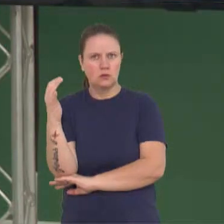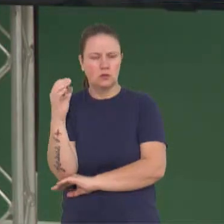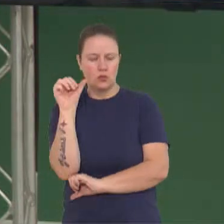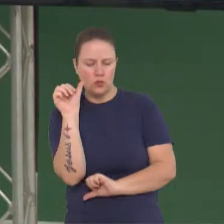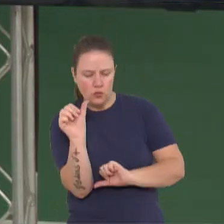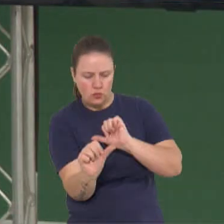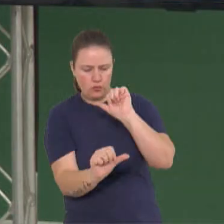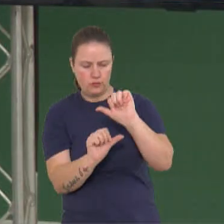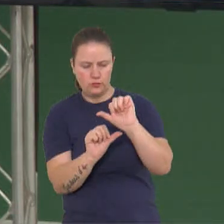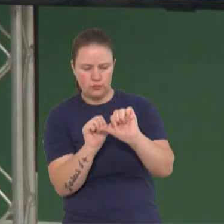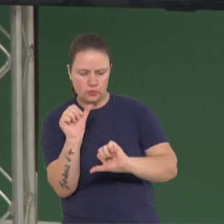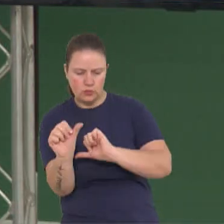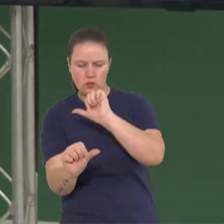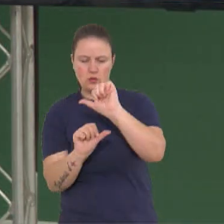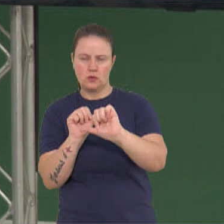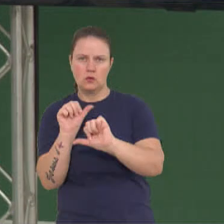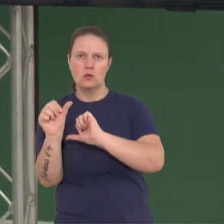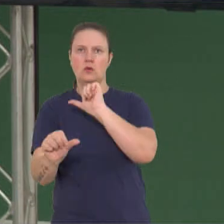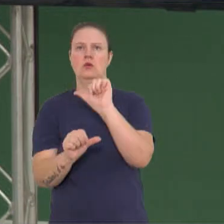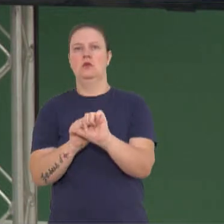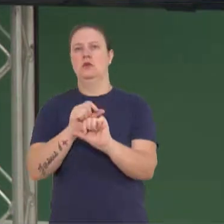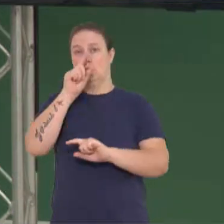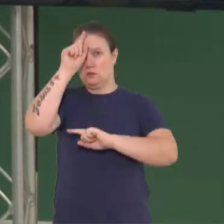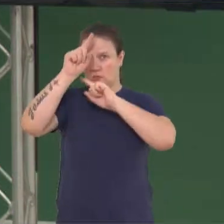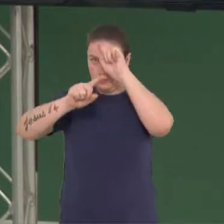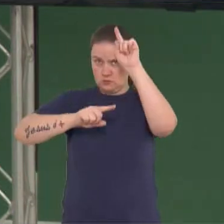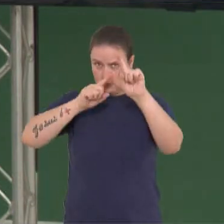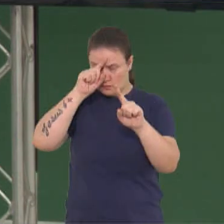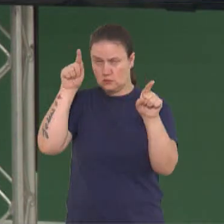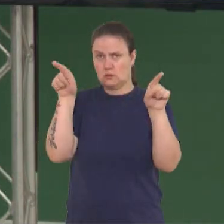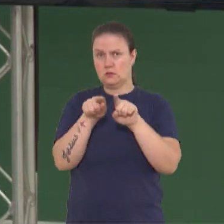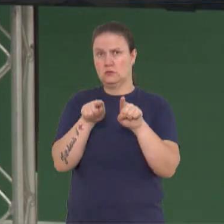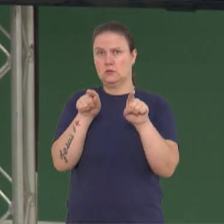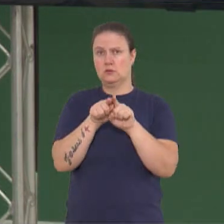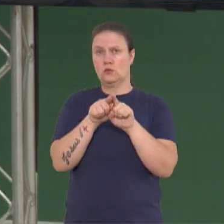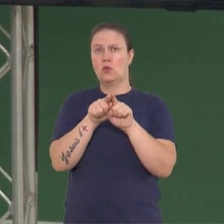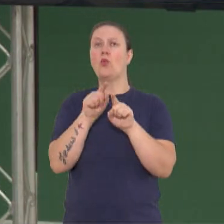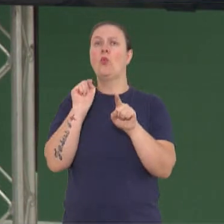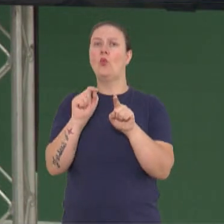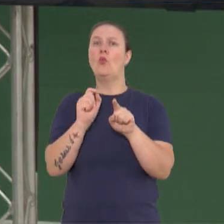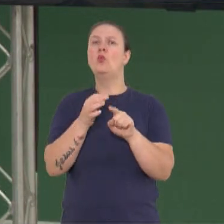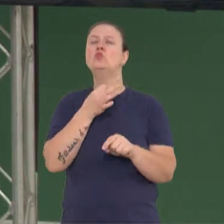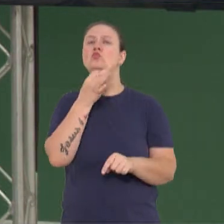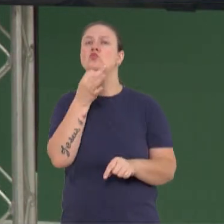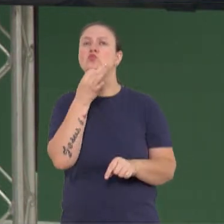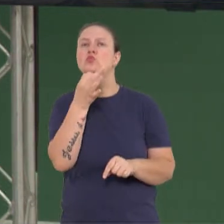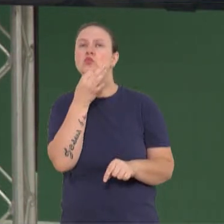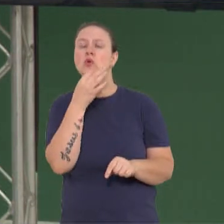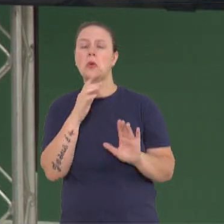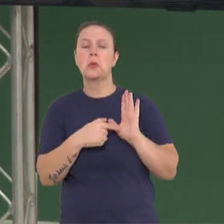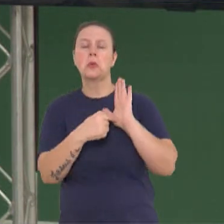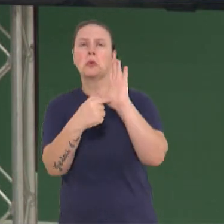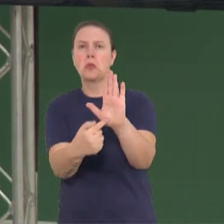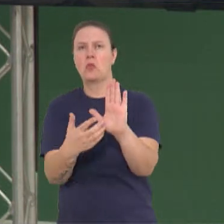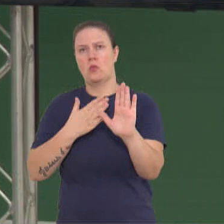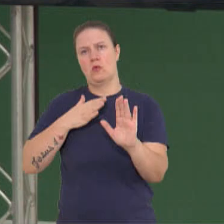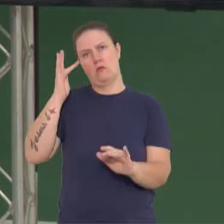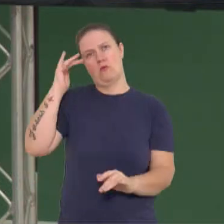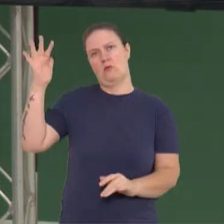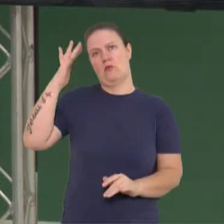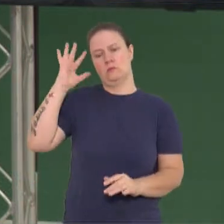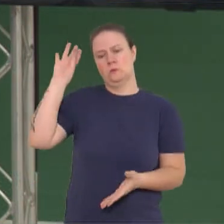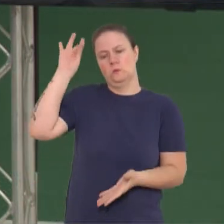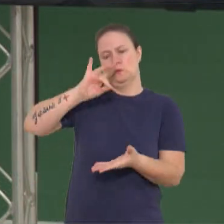mudança. Ora, ele vai pegar a ideia de mudança do Heráclito e falar, está aqui mostrando que a minha filosofia está correta, porque